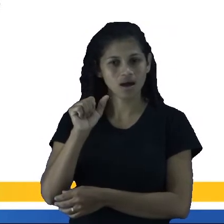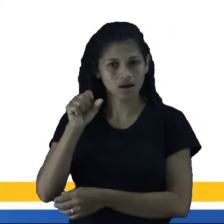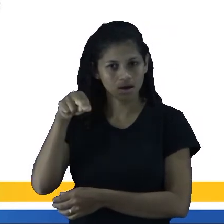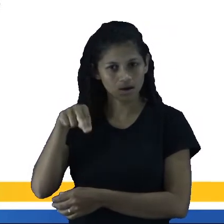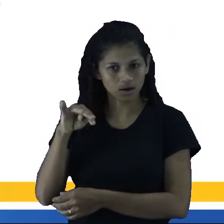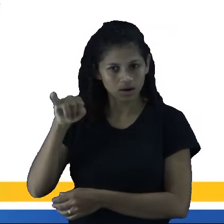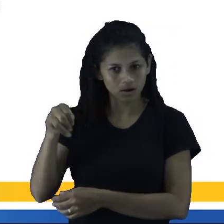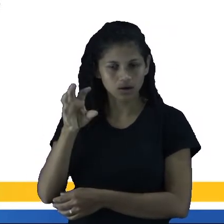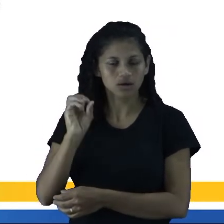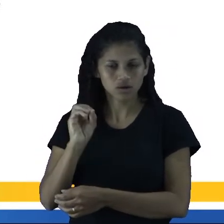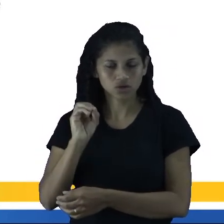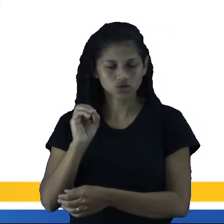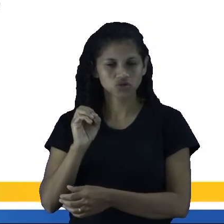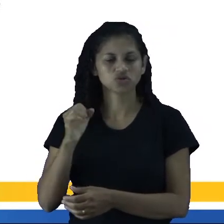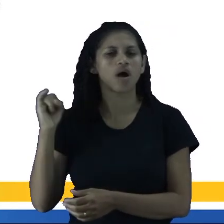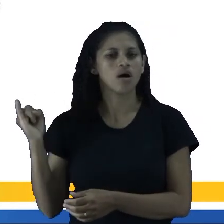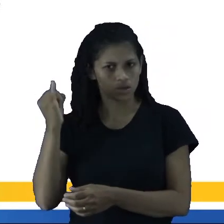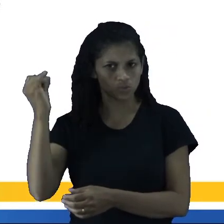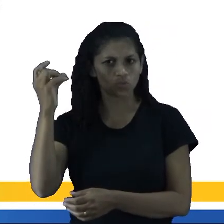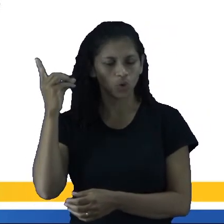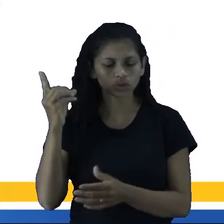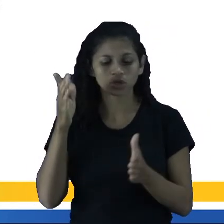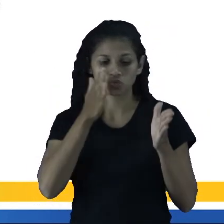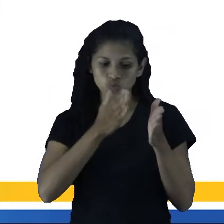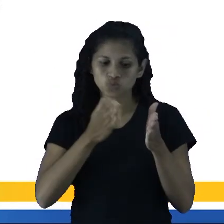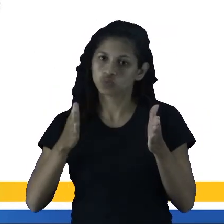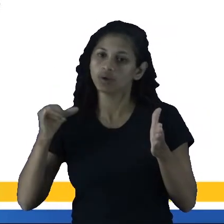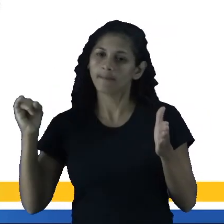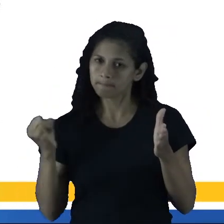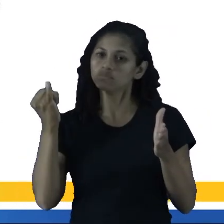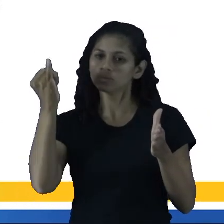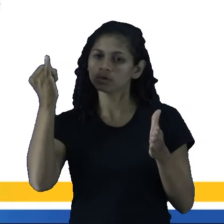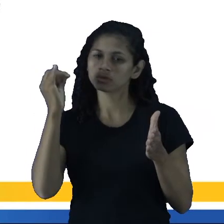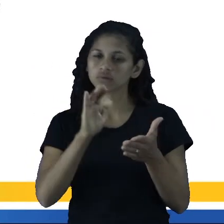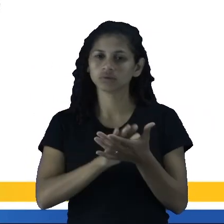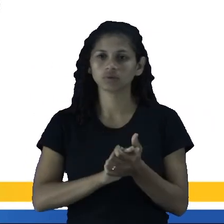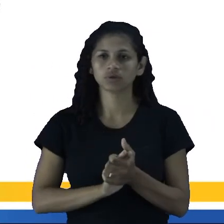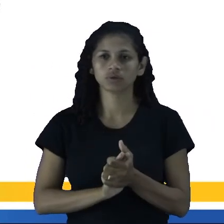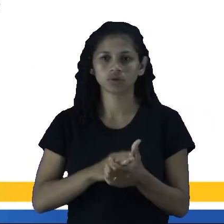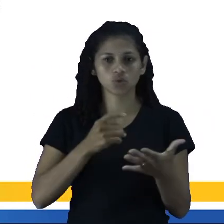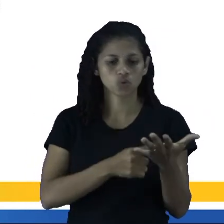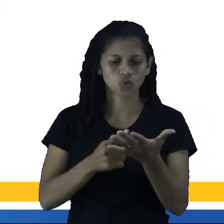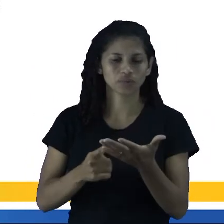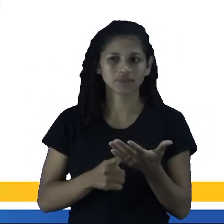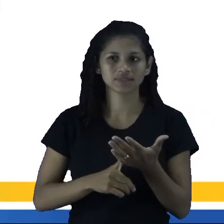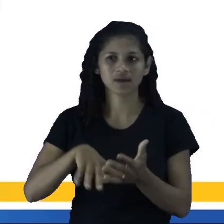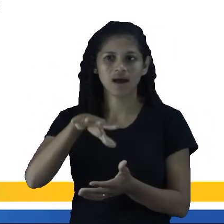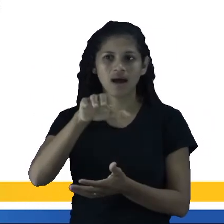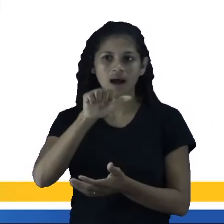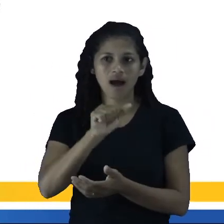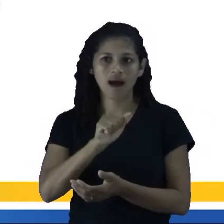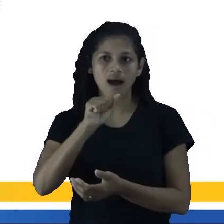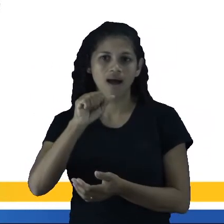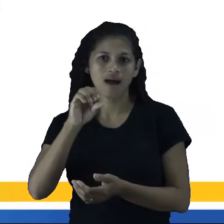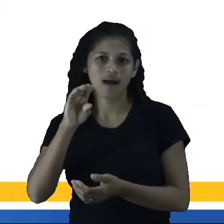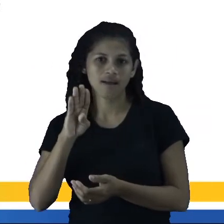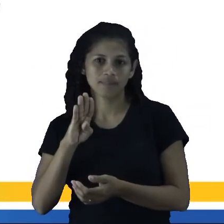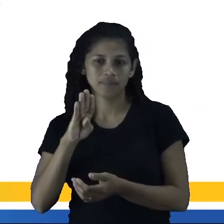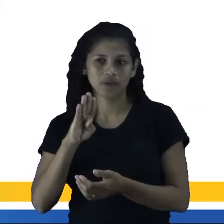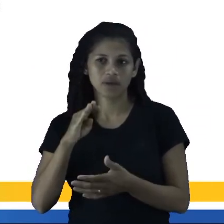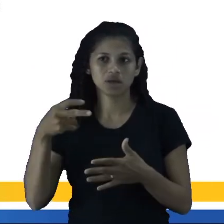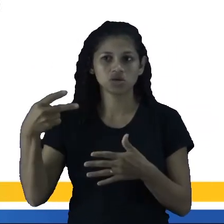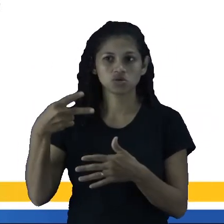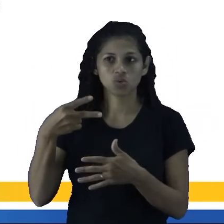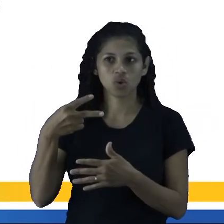B seria diferente de B e A se fosse arranjo. Como é combinação, A e B é igual a B e A, então por isso que conta só